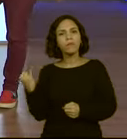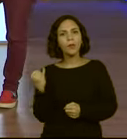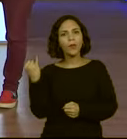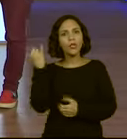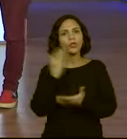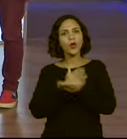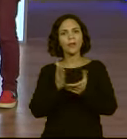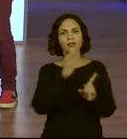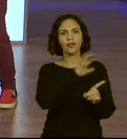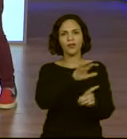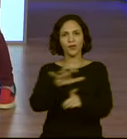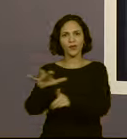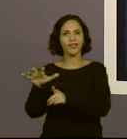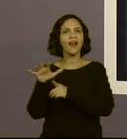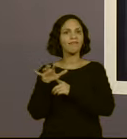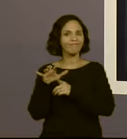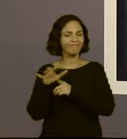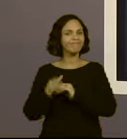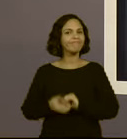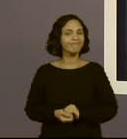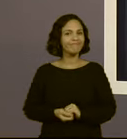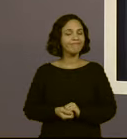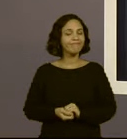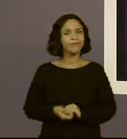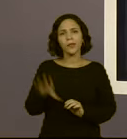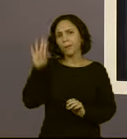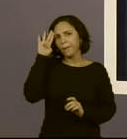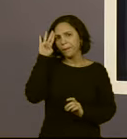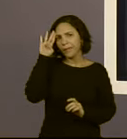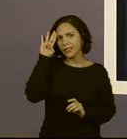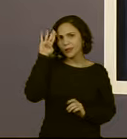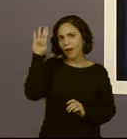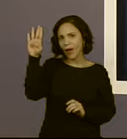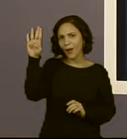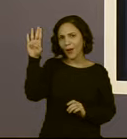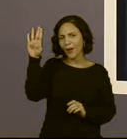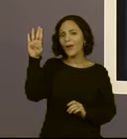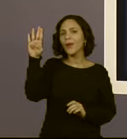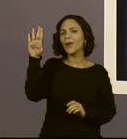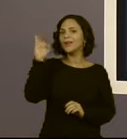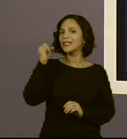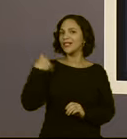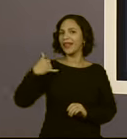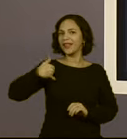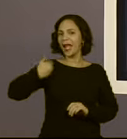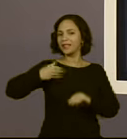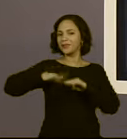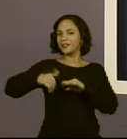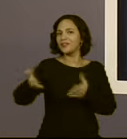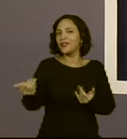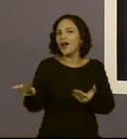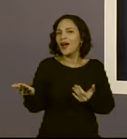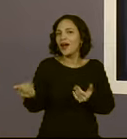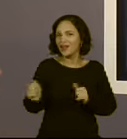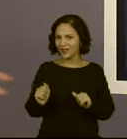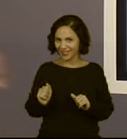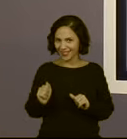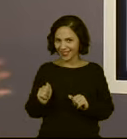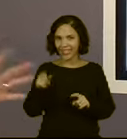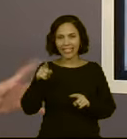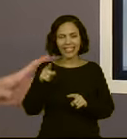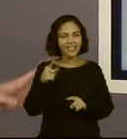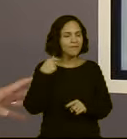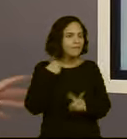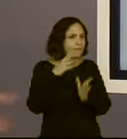importante e na nossa sociedade né Principalmente quando a gente mais jovem né A questão da